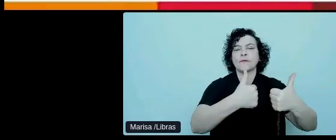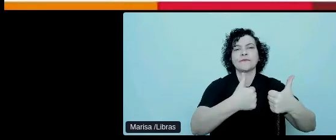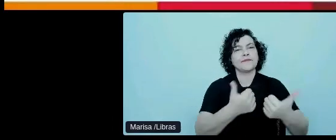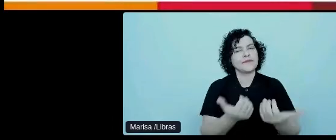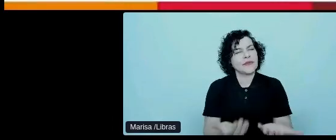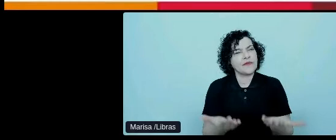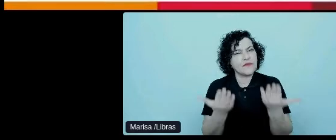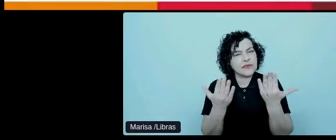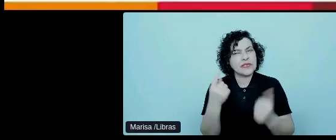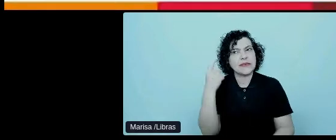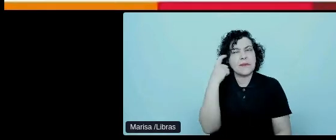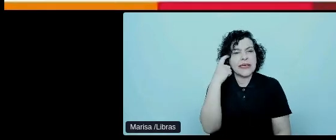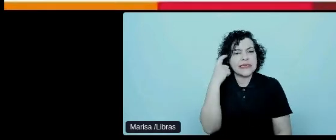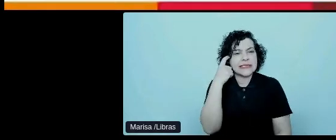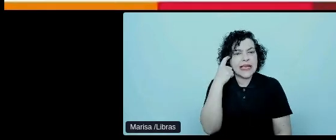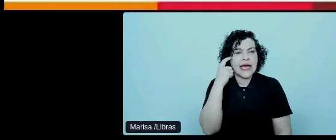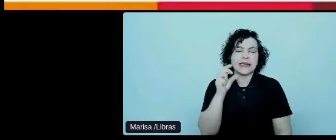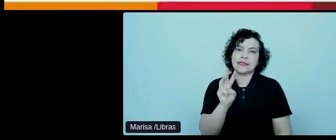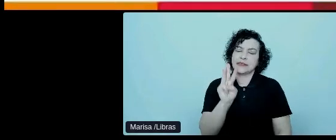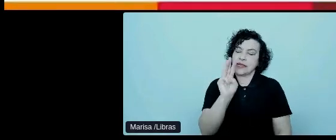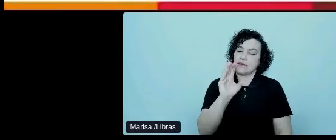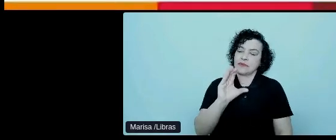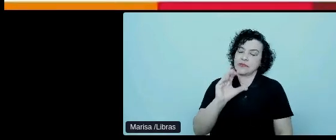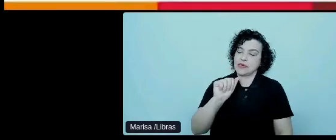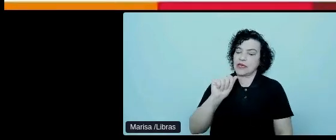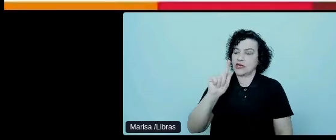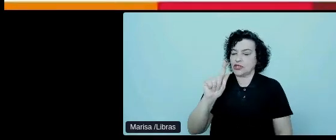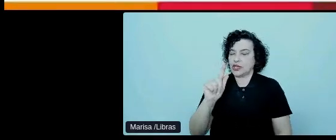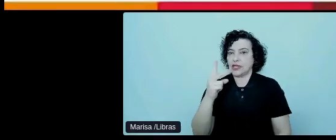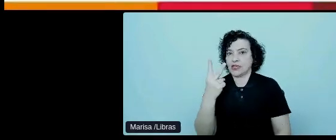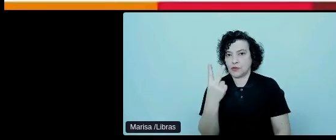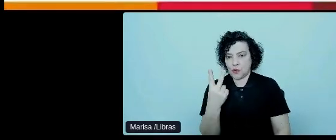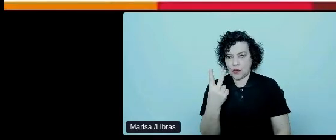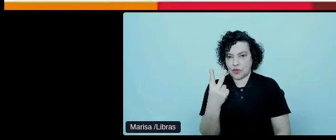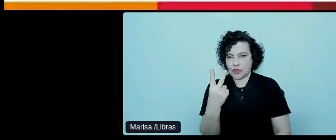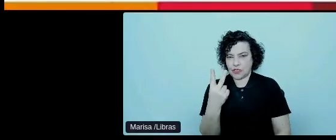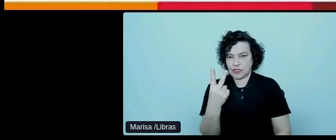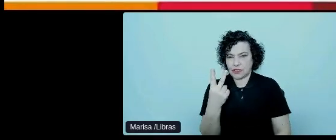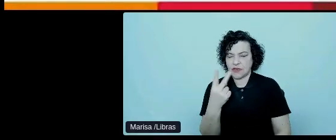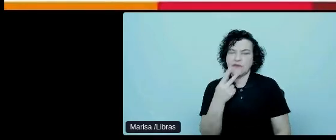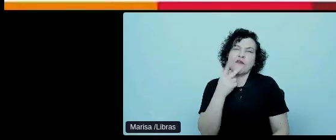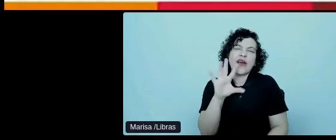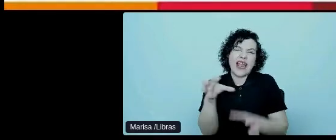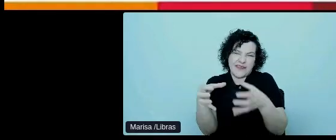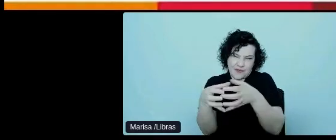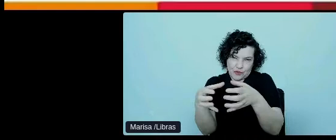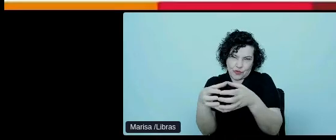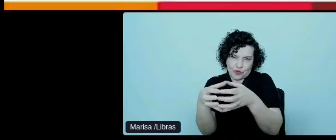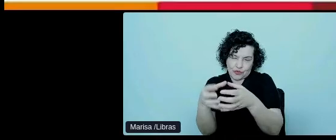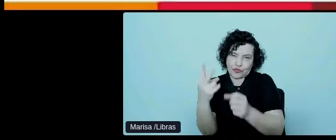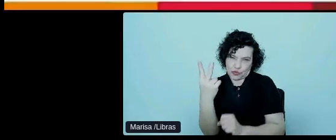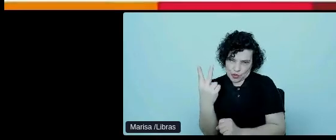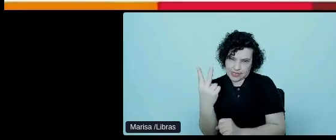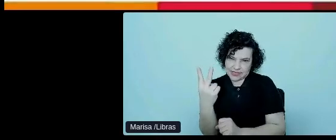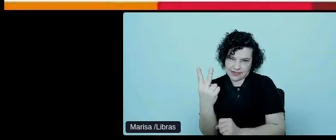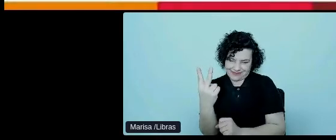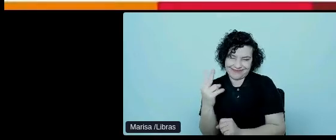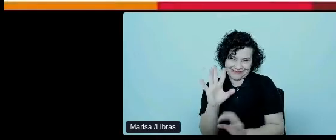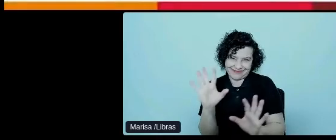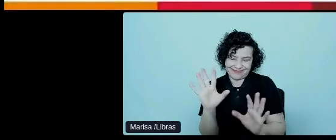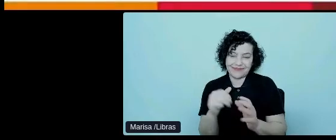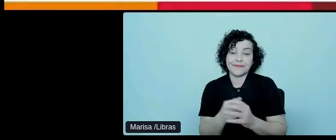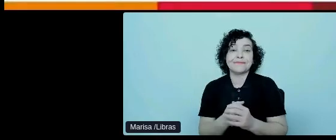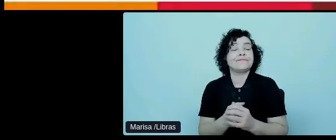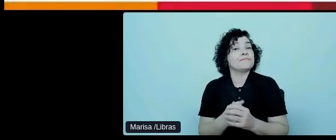pensar se a gente for pensar na WCAG 2, eu vou falar família 2, tá, gente? Da família 2,